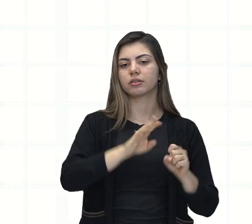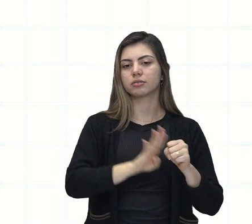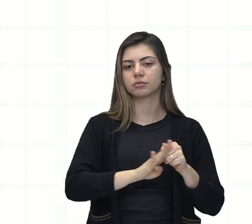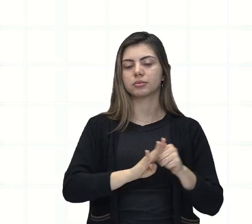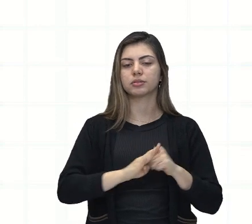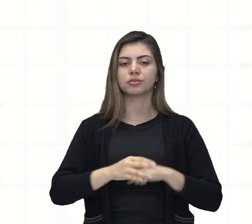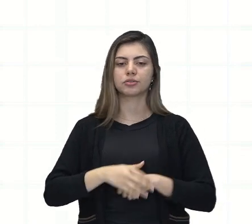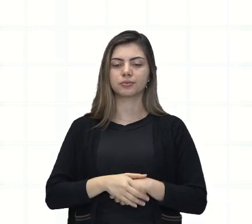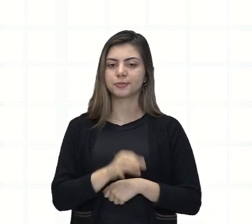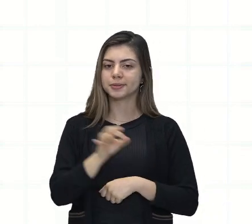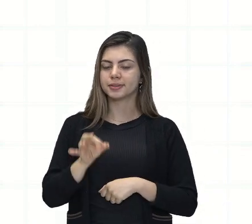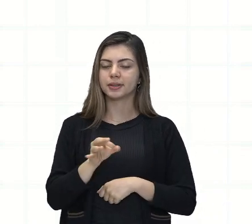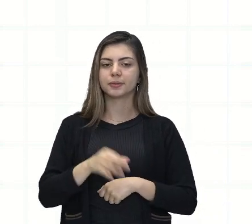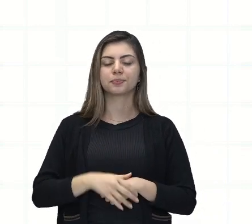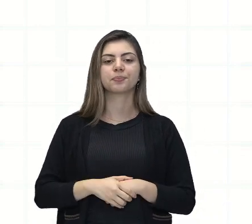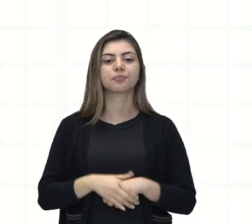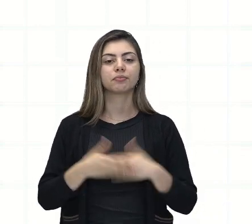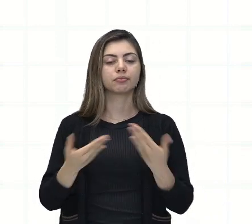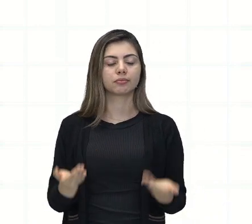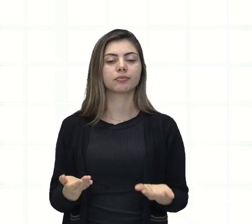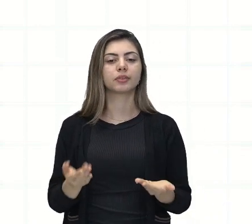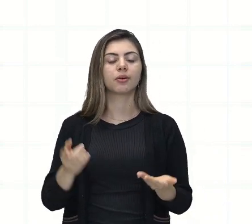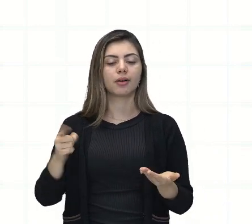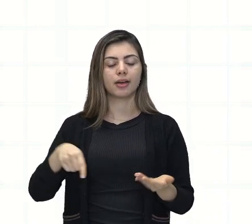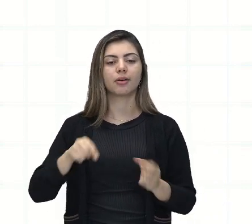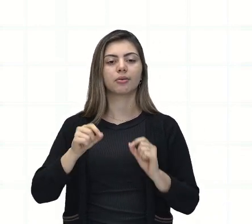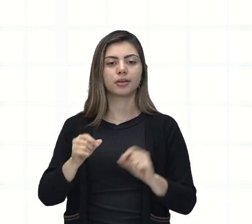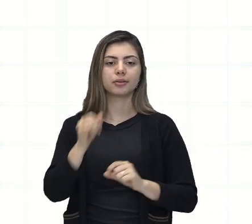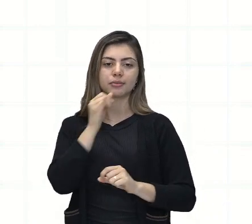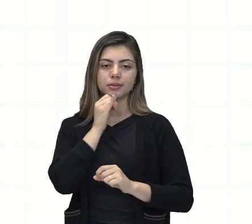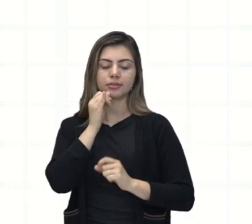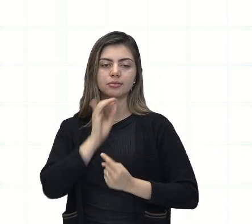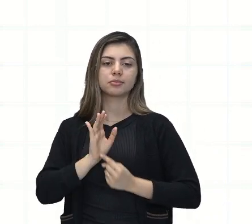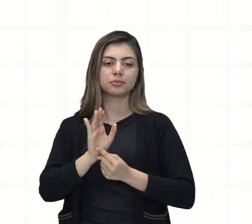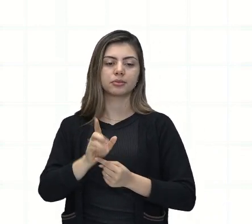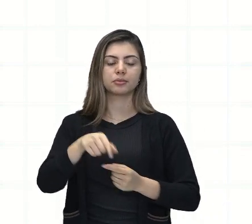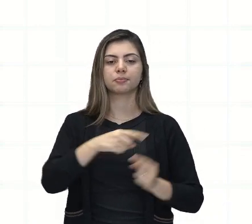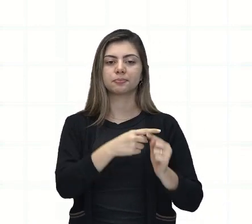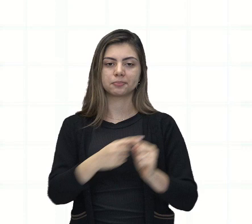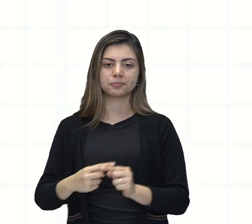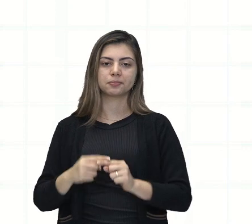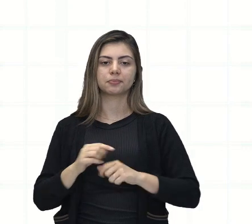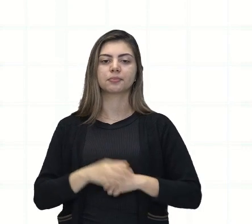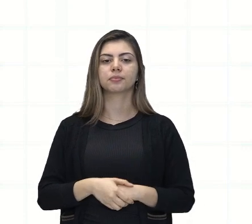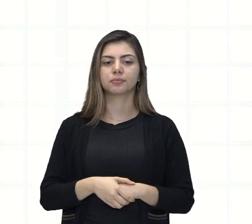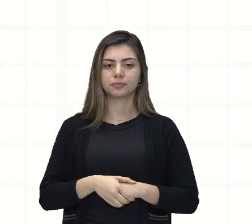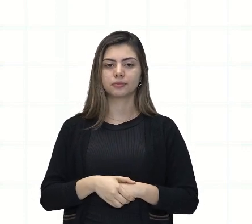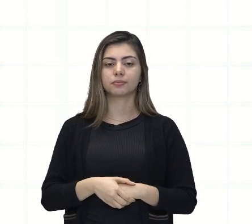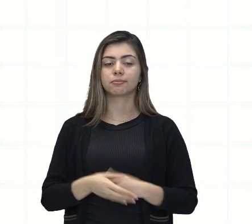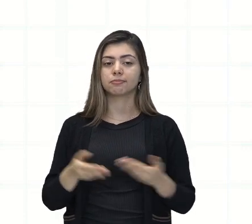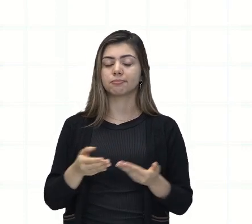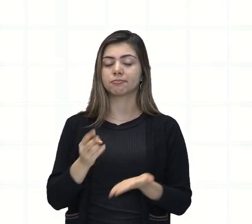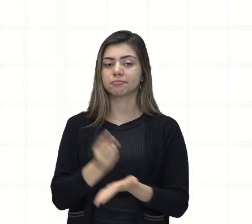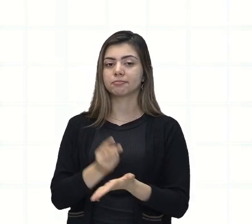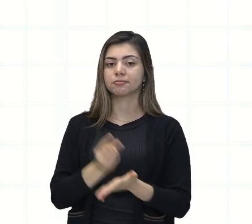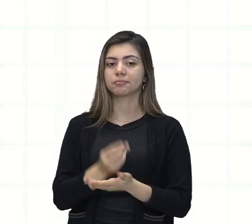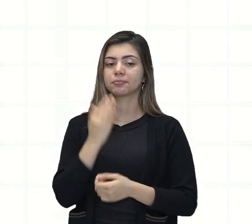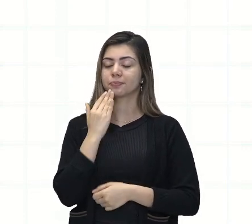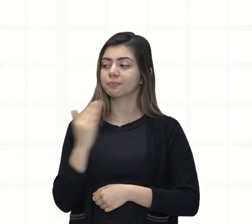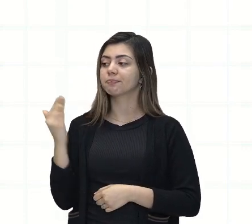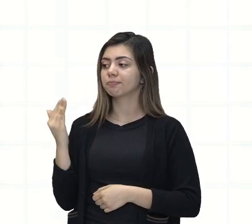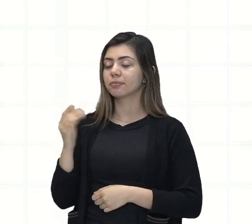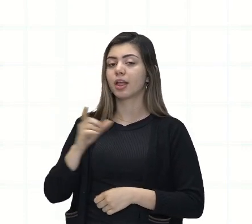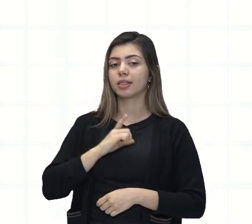chocolate, certo? Então, isso aí foi o exemplo dos multiplicativos. Prossigamos.